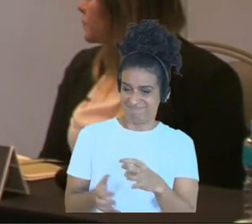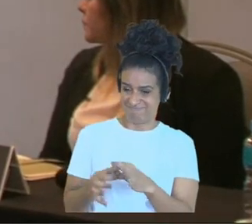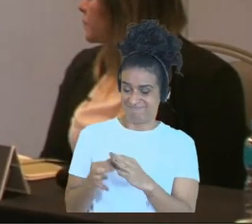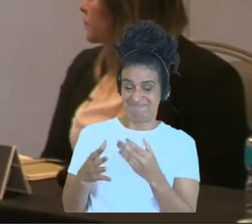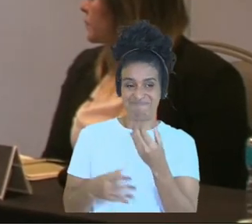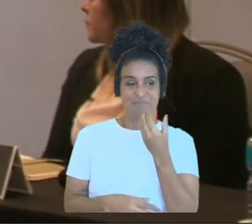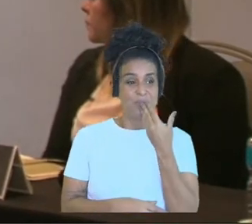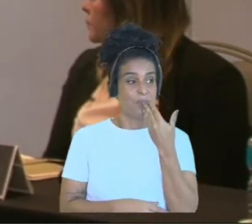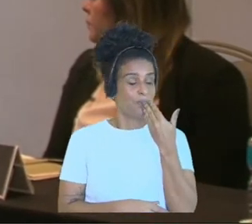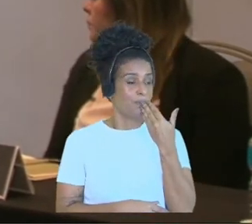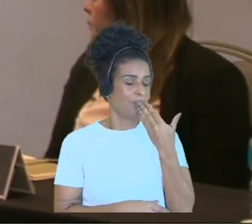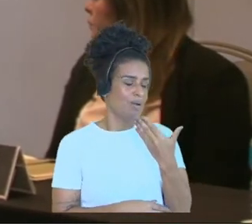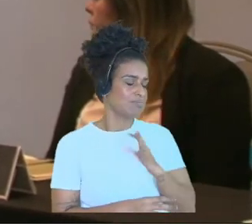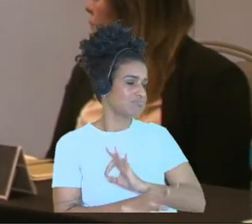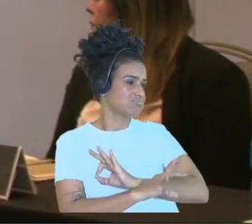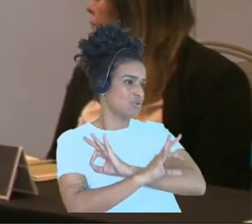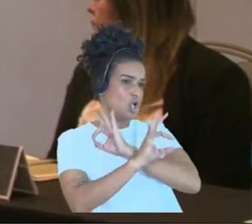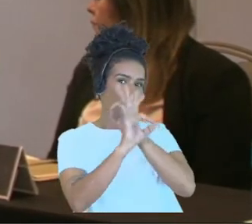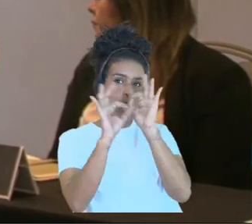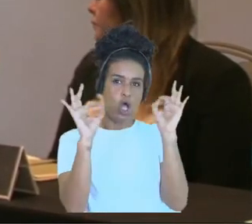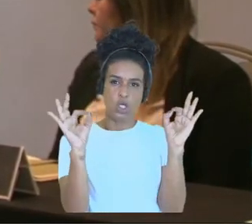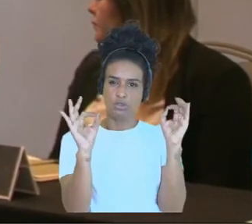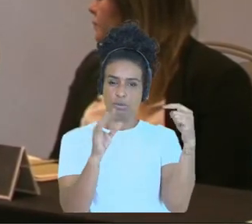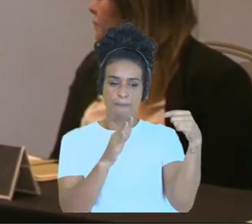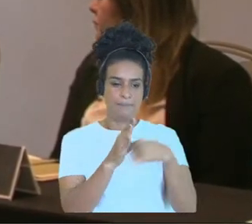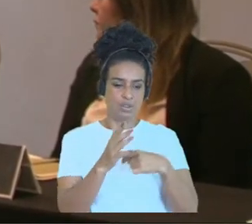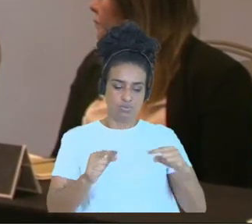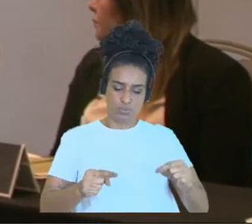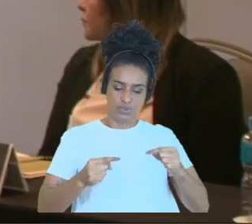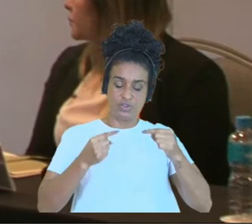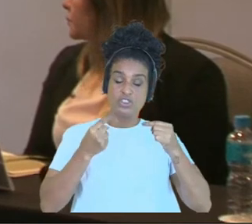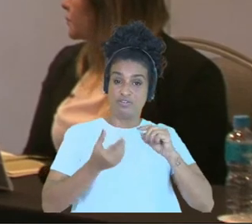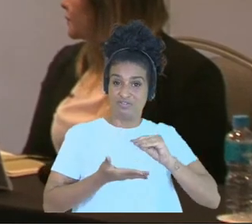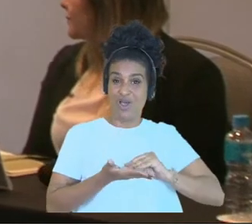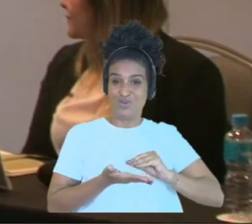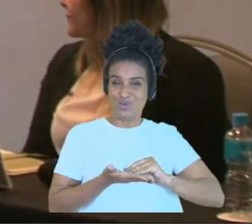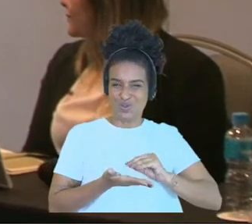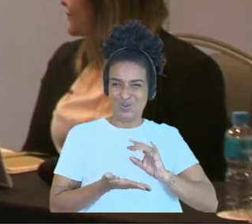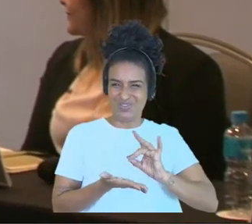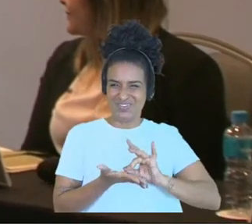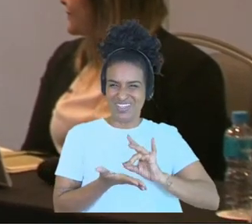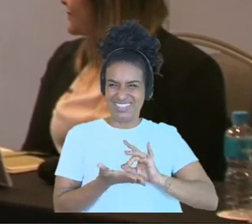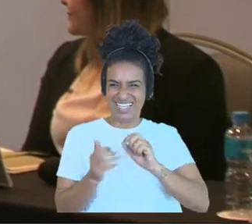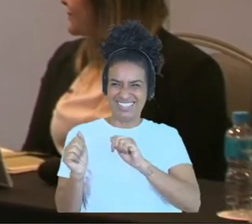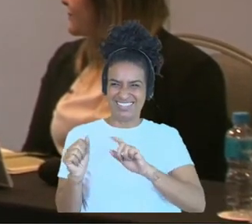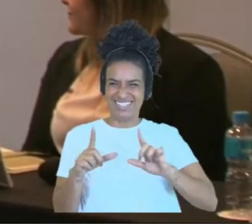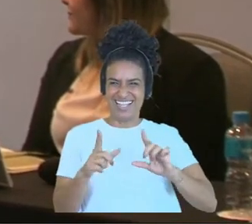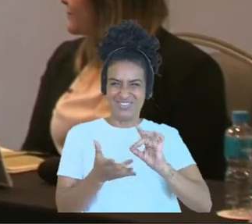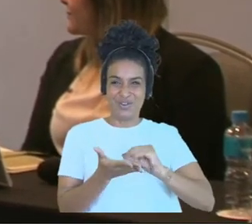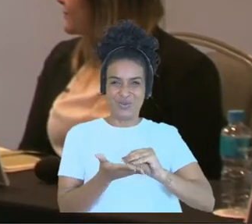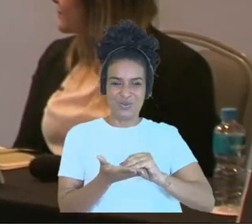Obrigada. Bom, achei ótimo ter essa provocação, porque foi o que ficou faltando falar mesmo, faltando os slides.